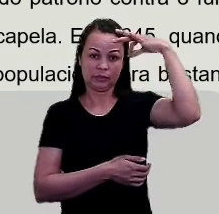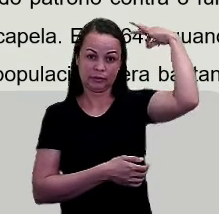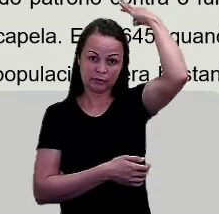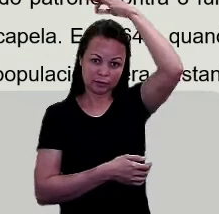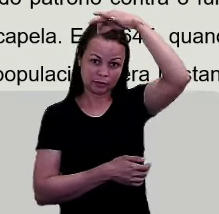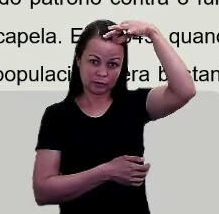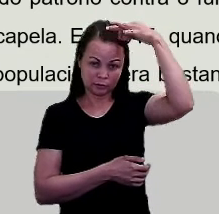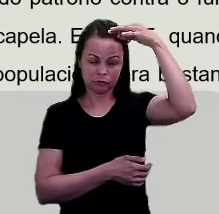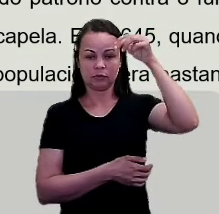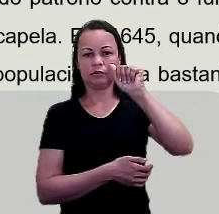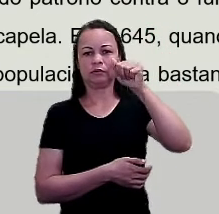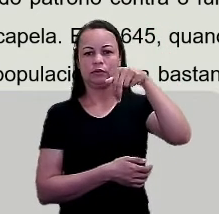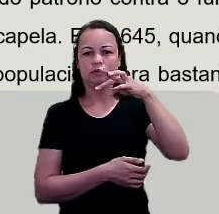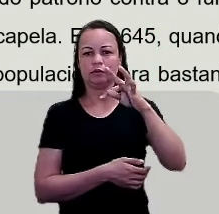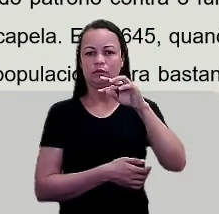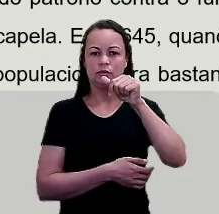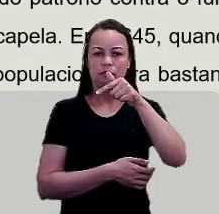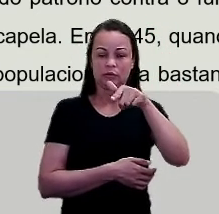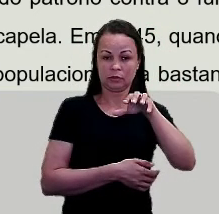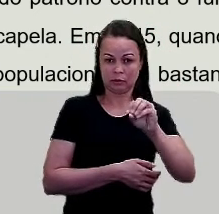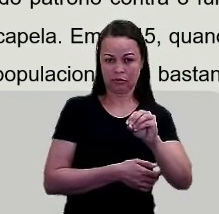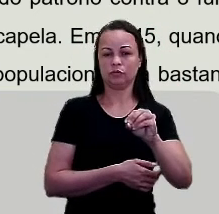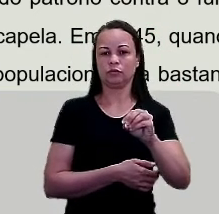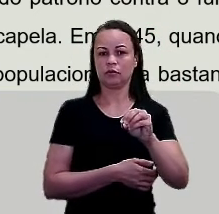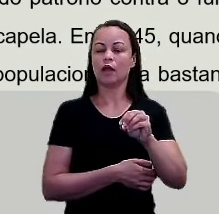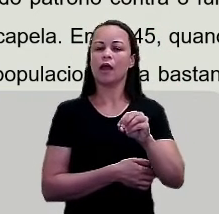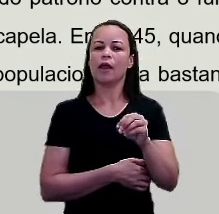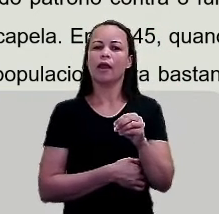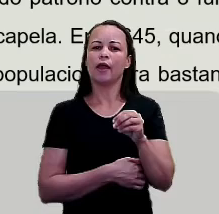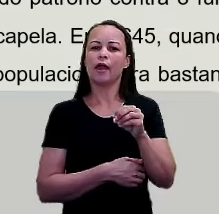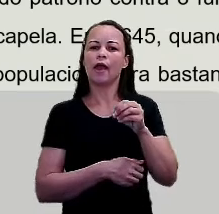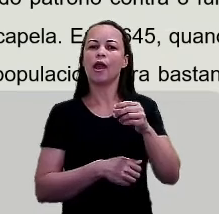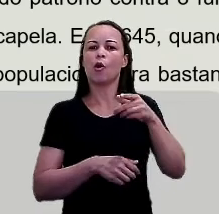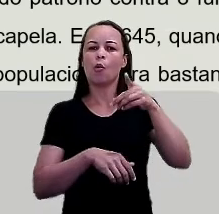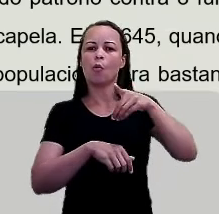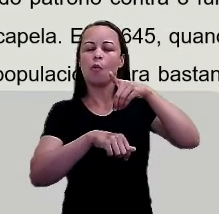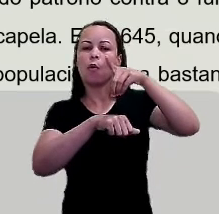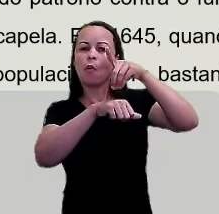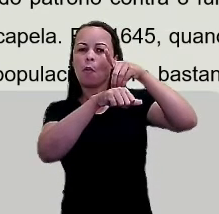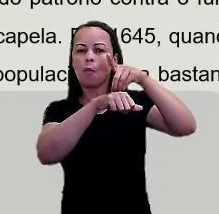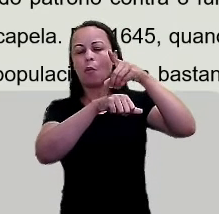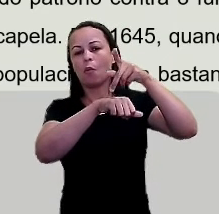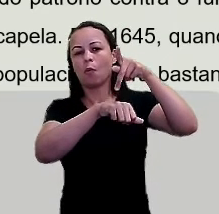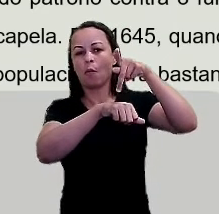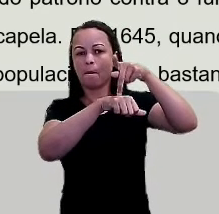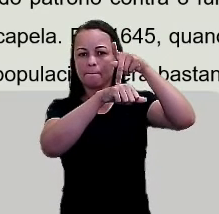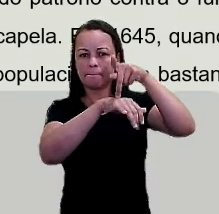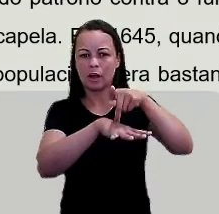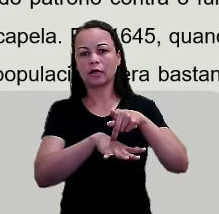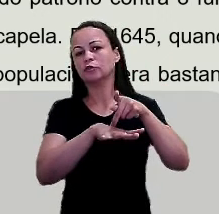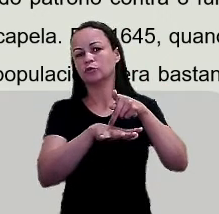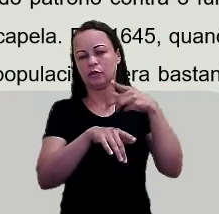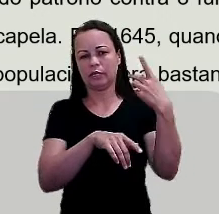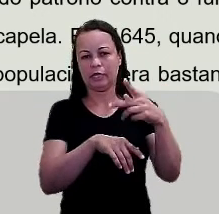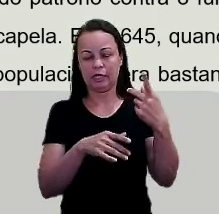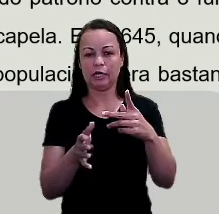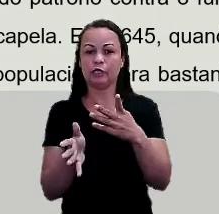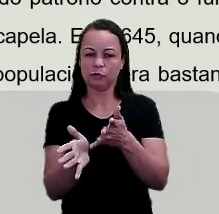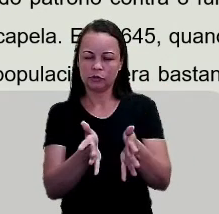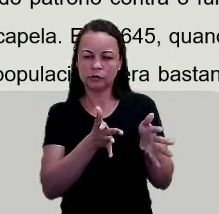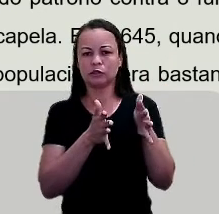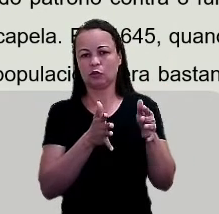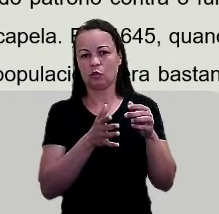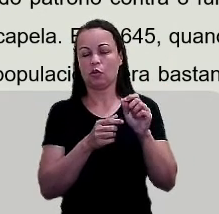o patrono, é o padroeiro contra o furto do gado. Agora estamos compreendendo melhor o nome da nossa